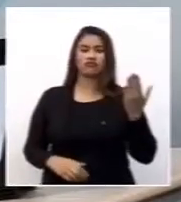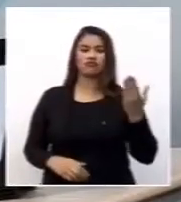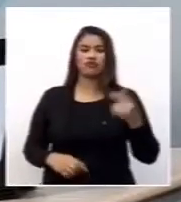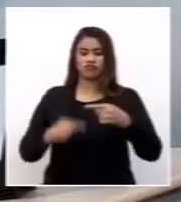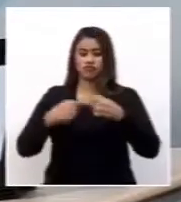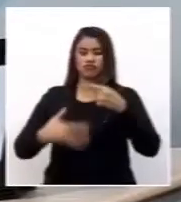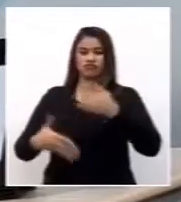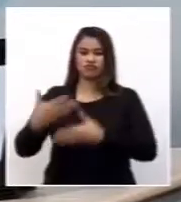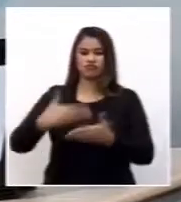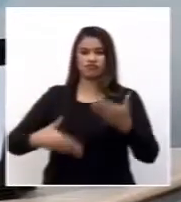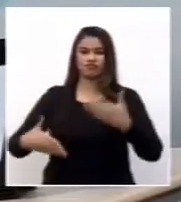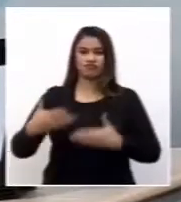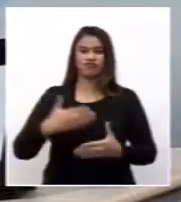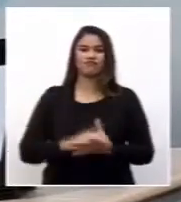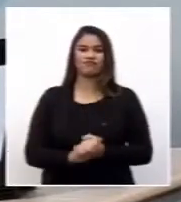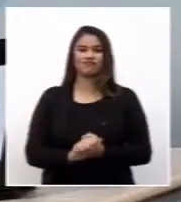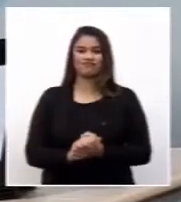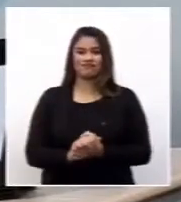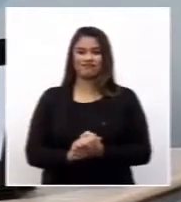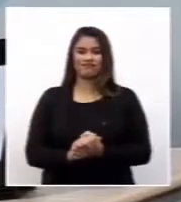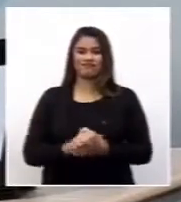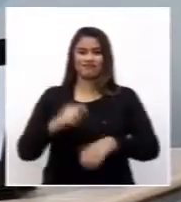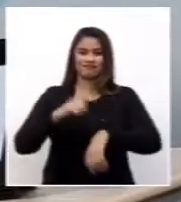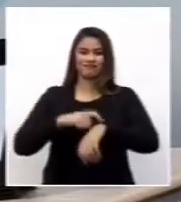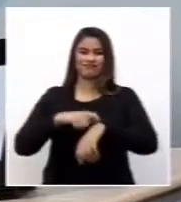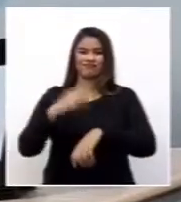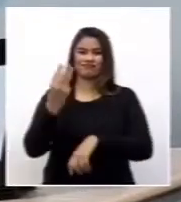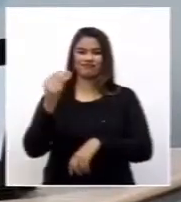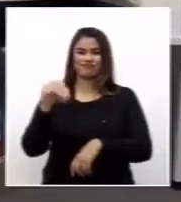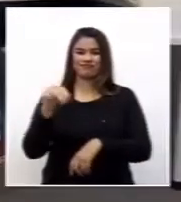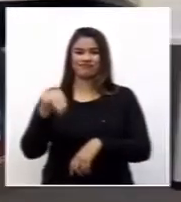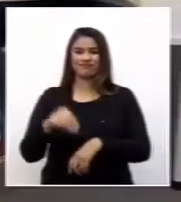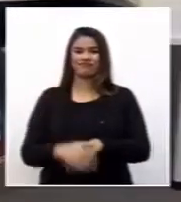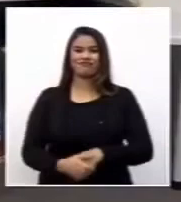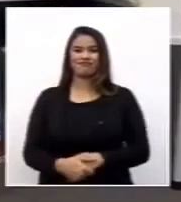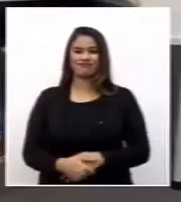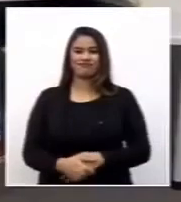chat para interação, tá? Por favor, tempo na tela de 3 minutinhos.